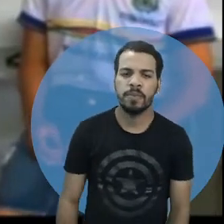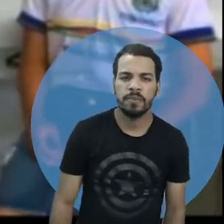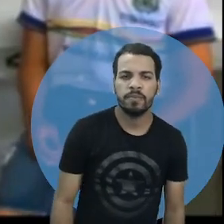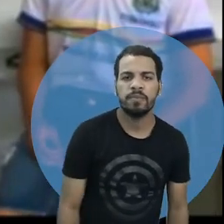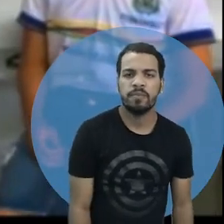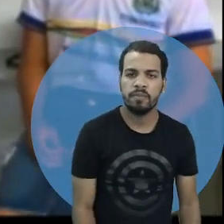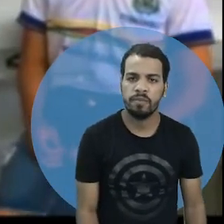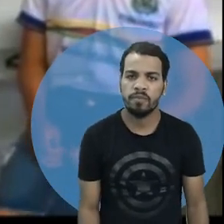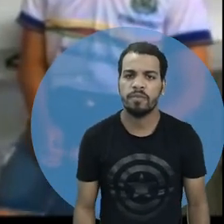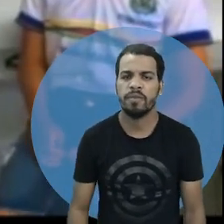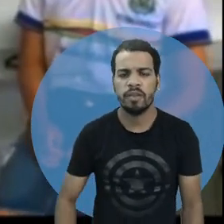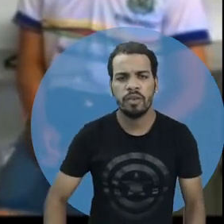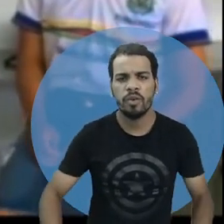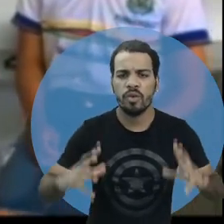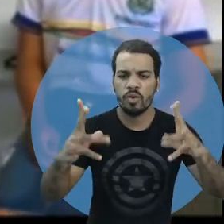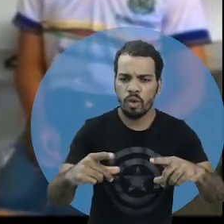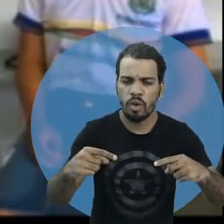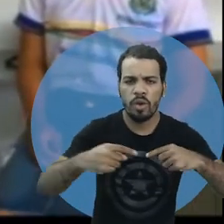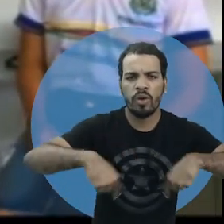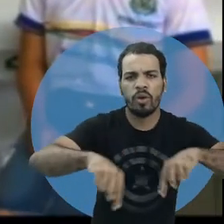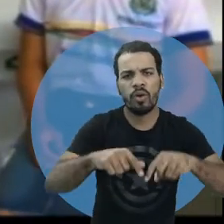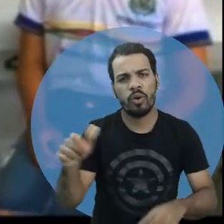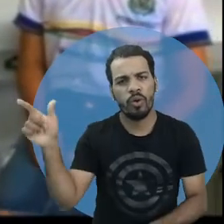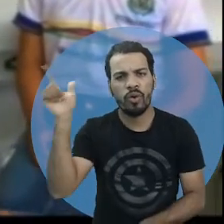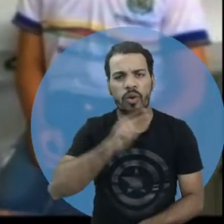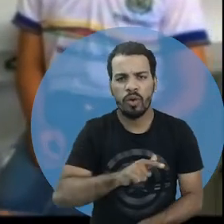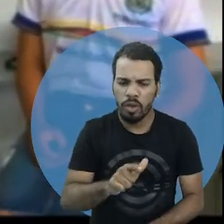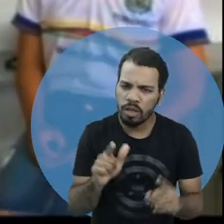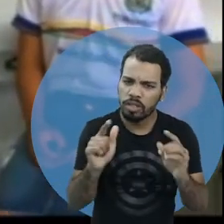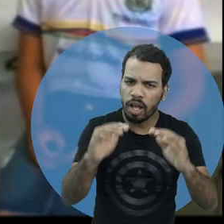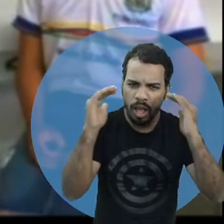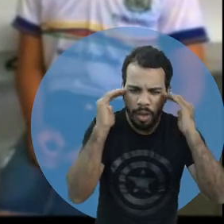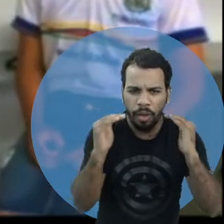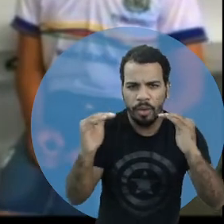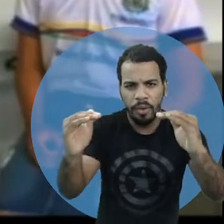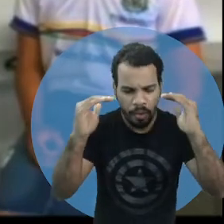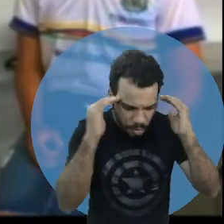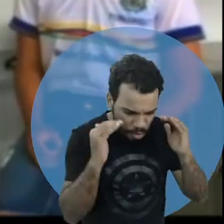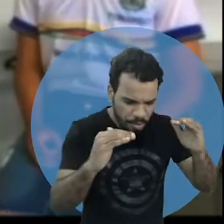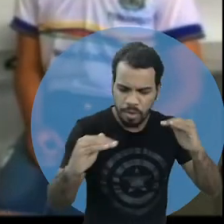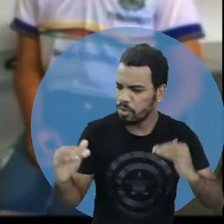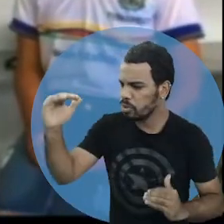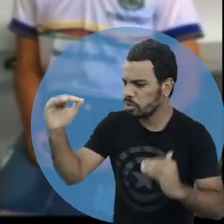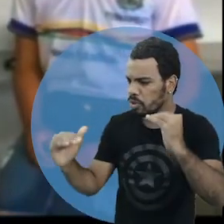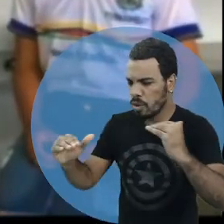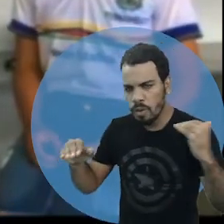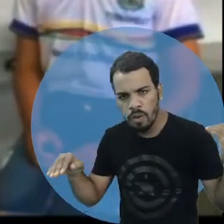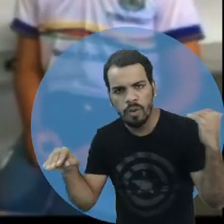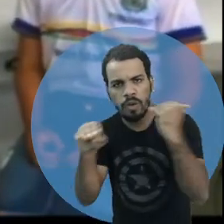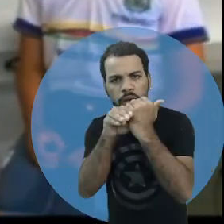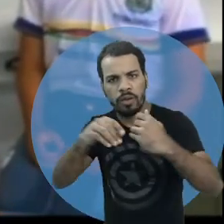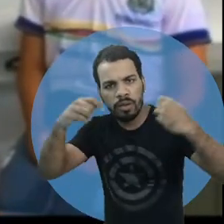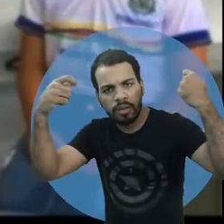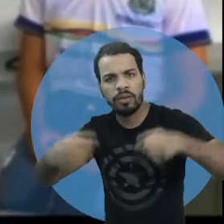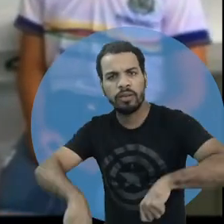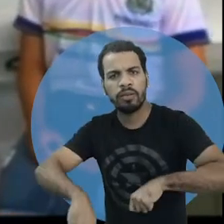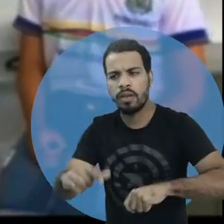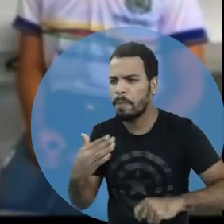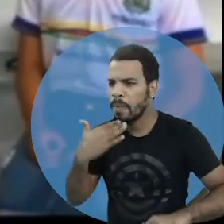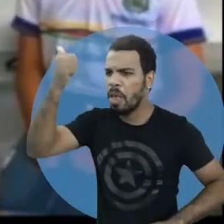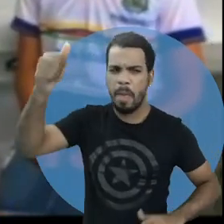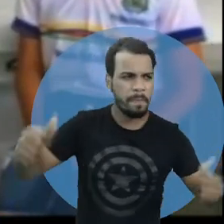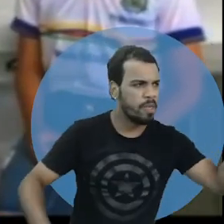Queremos que nossos direitos como seres humanos sejam respeitados pelo grande e pelo baixo, sem essa de ser melhor e